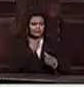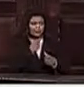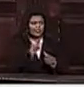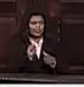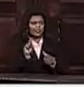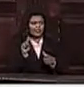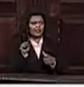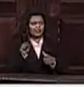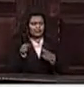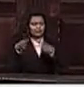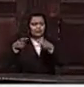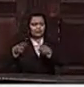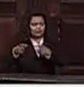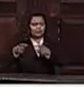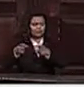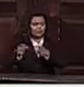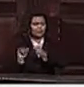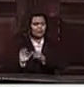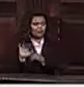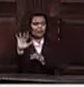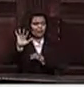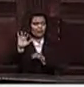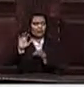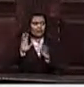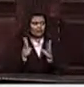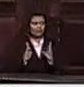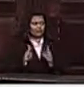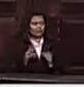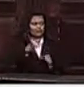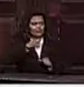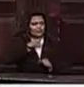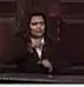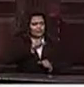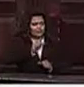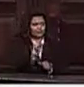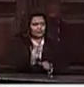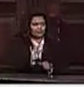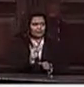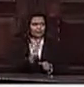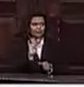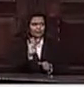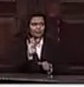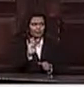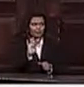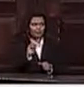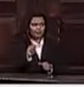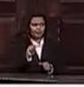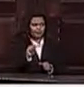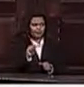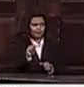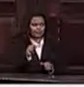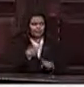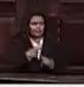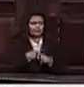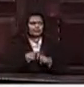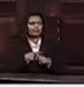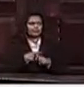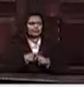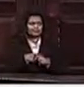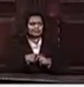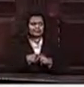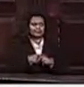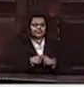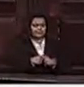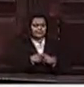piores áreas, mas nós tivemos ali a estátua de Michael Jackson, e a gente não vai discutir aqui o que